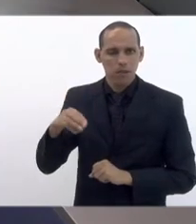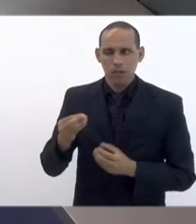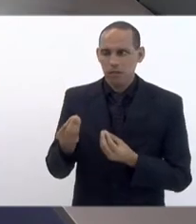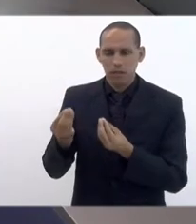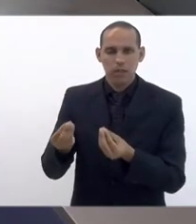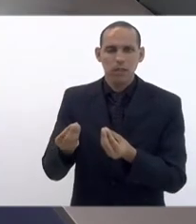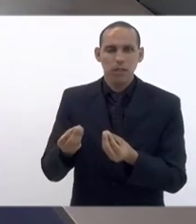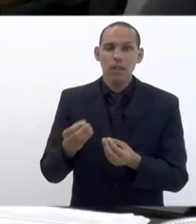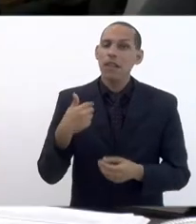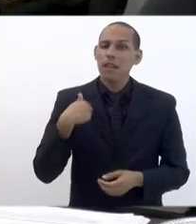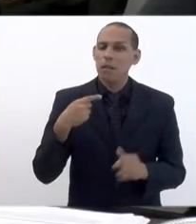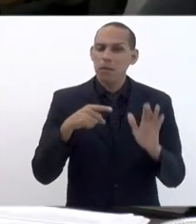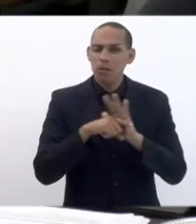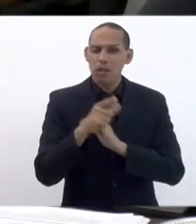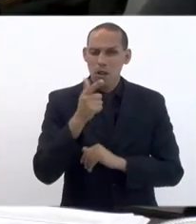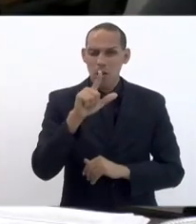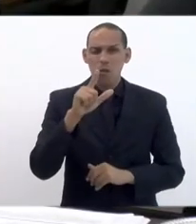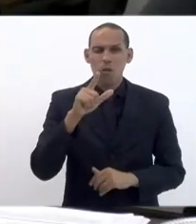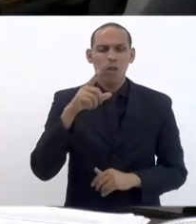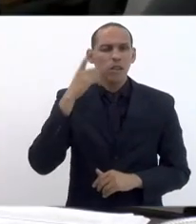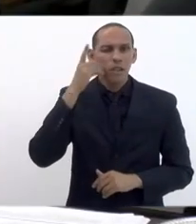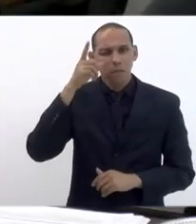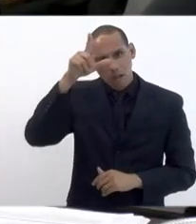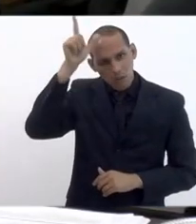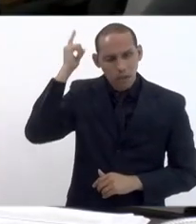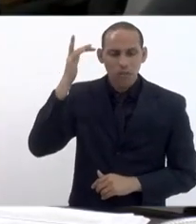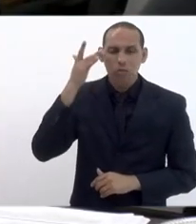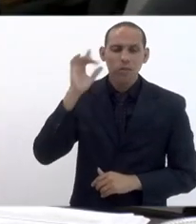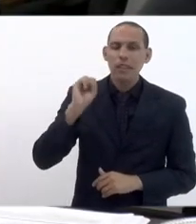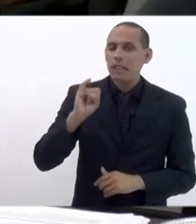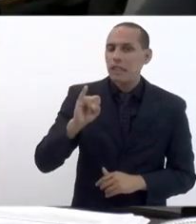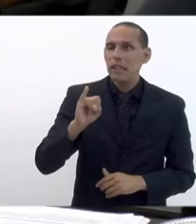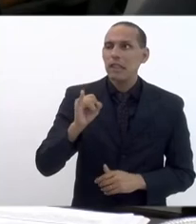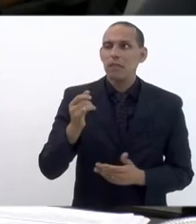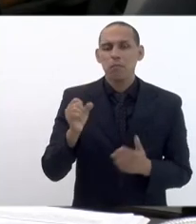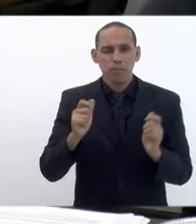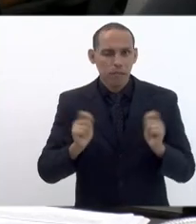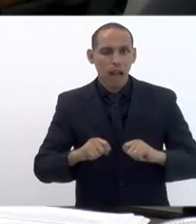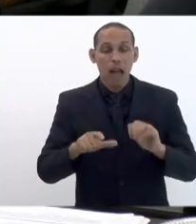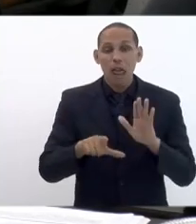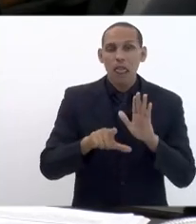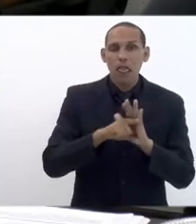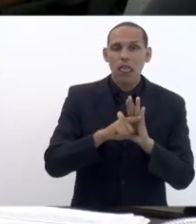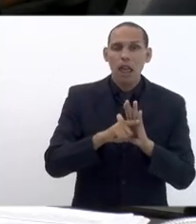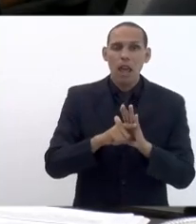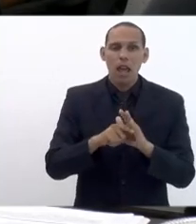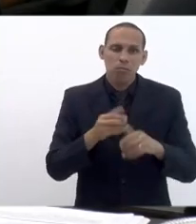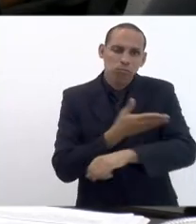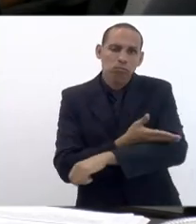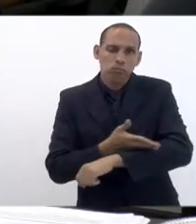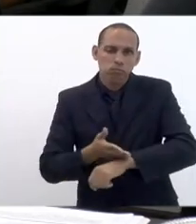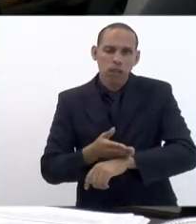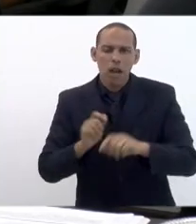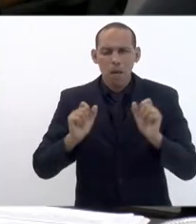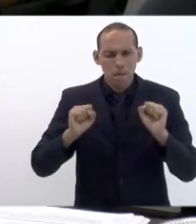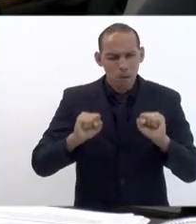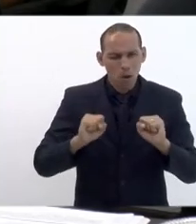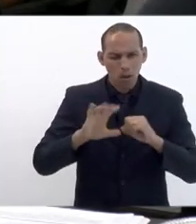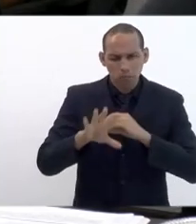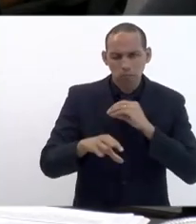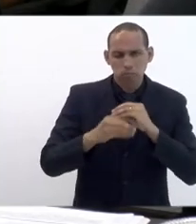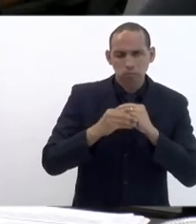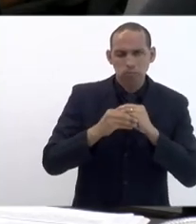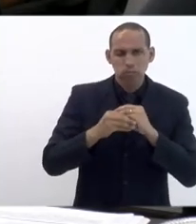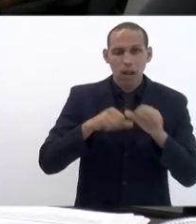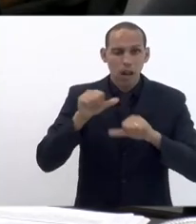okay, talvez para o deputado Luiz Paulo. Eu não sei se a gente pode, como é uma lei ordinária, se a gente pode fazer um adendo aqui alterando o FEC, porque é uma lei